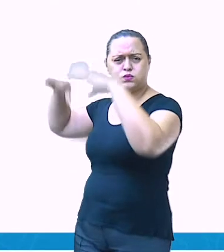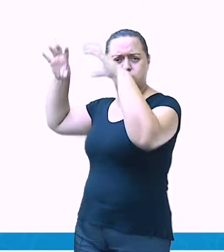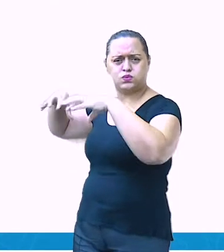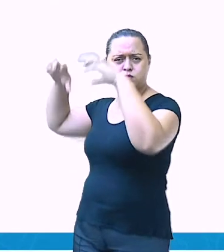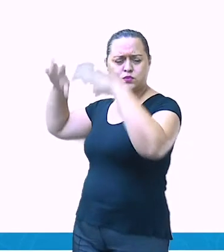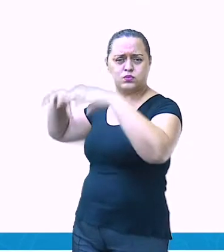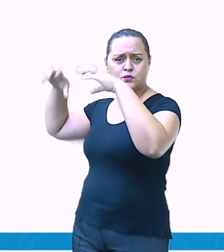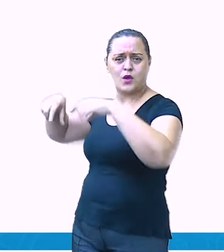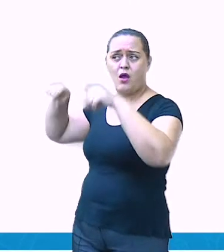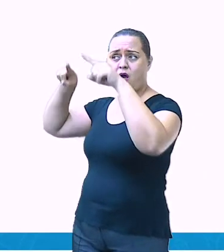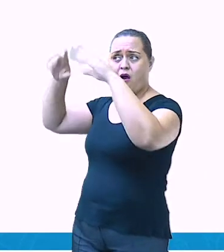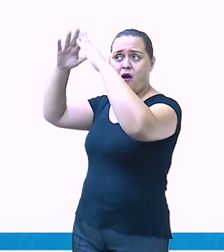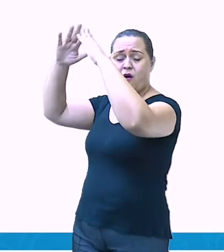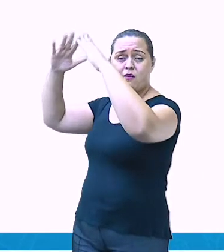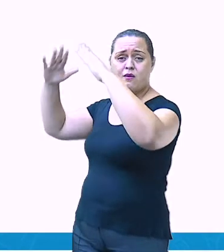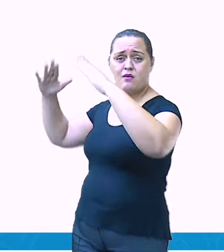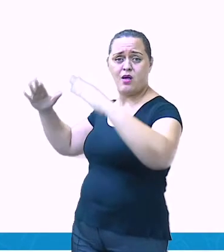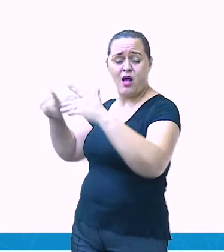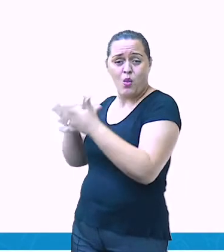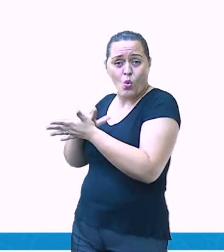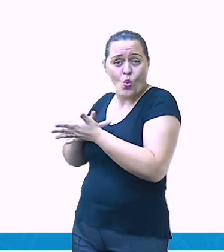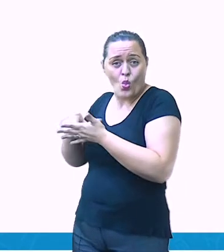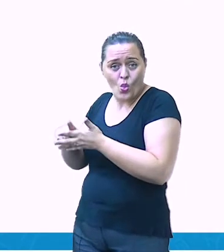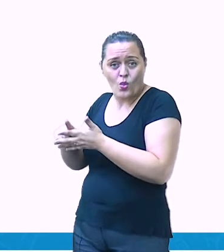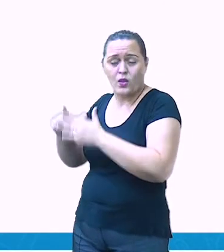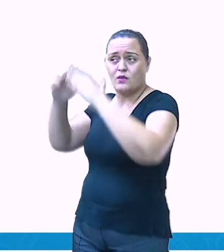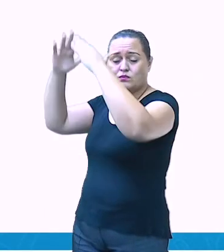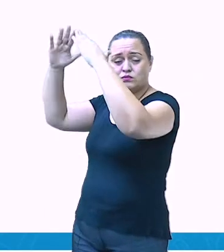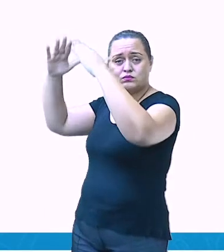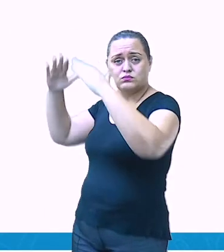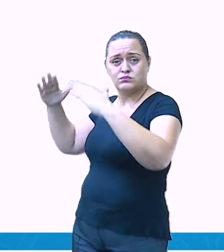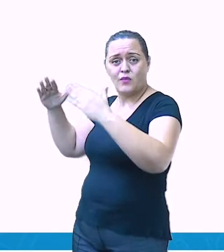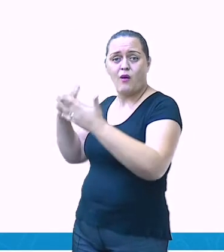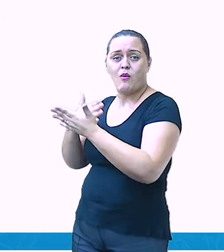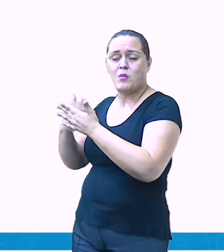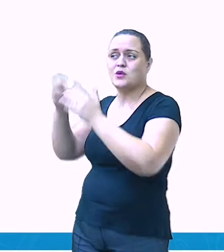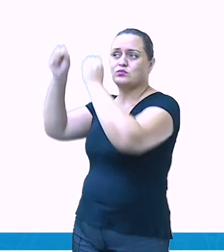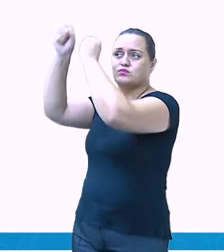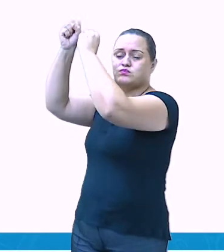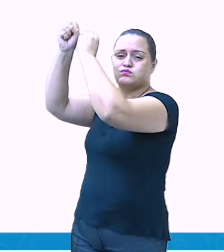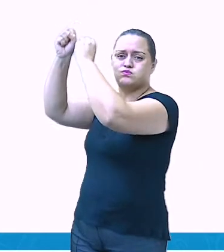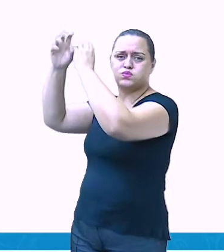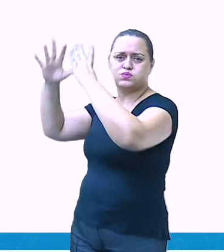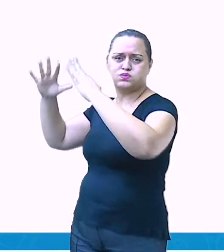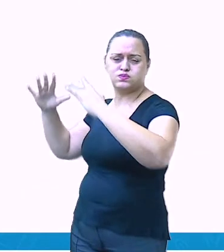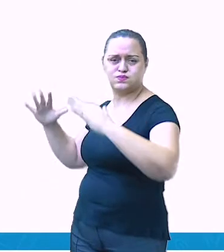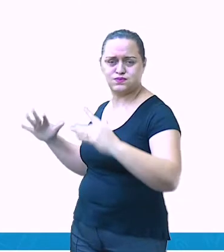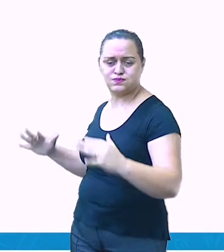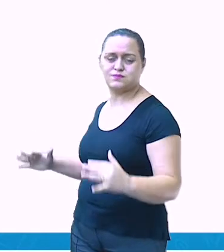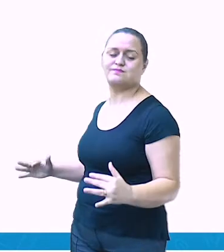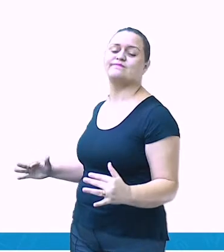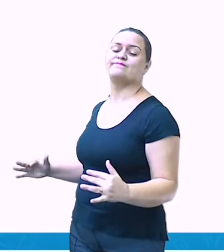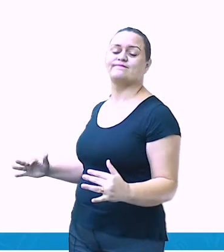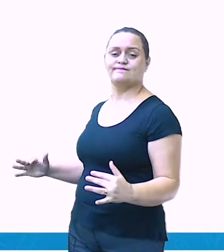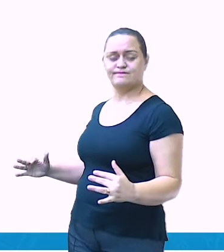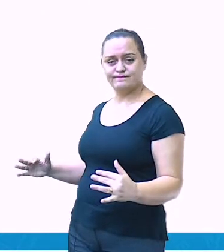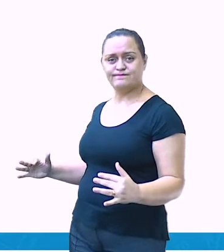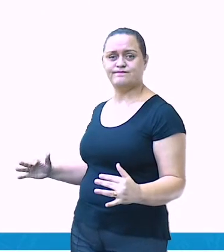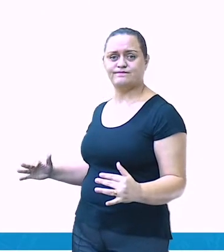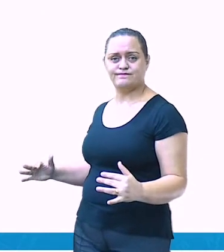dessa massa andou. E aí a gente vai ter acidentes ocasionados por